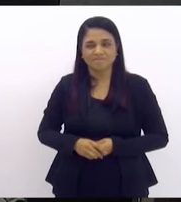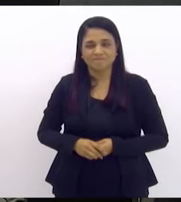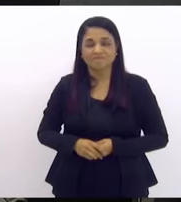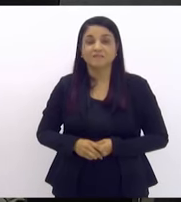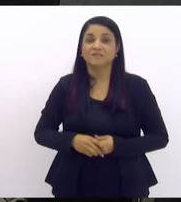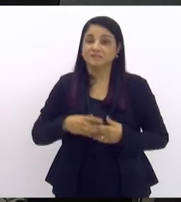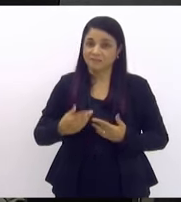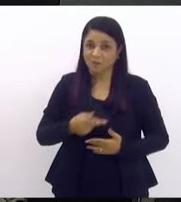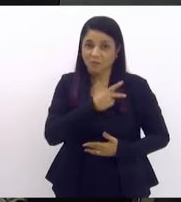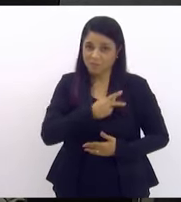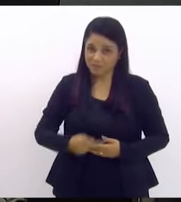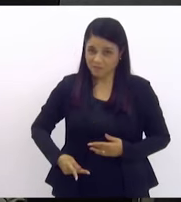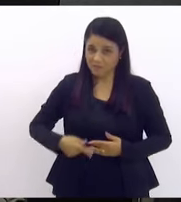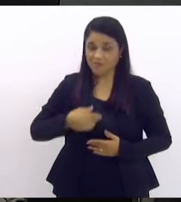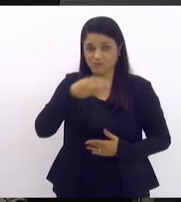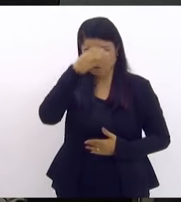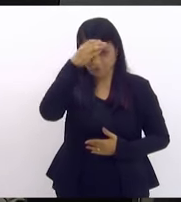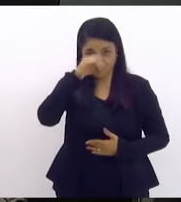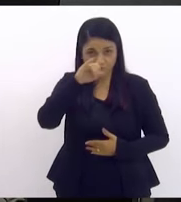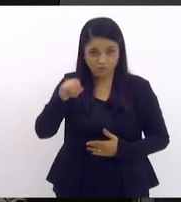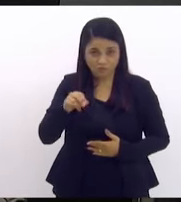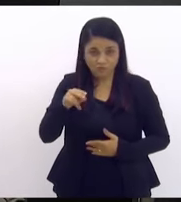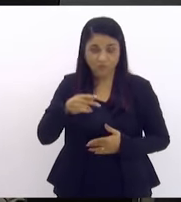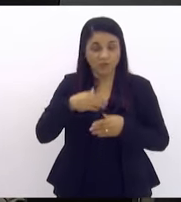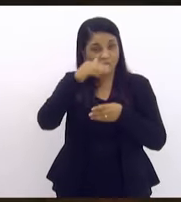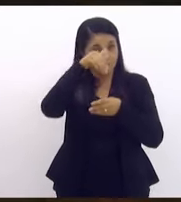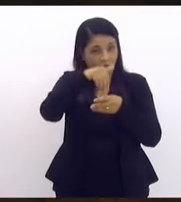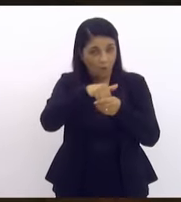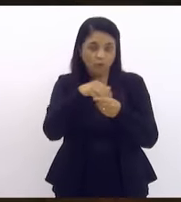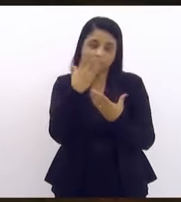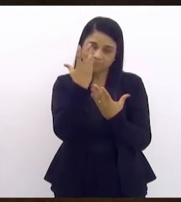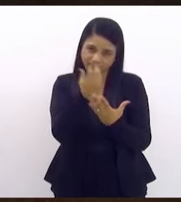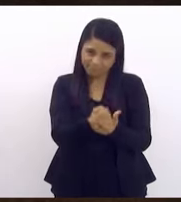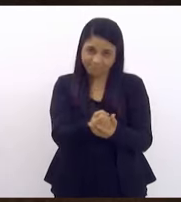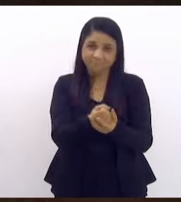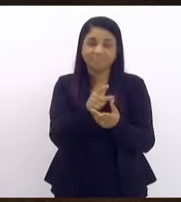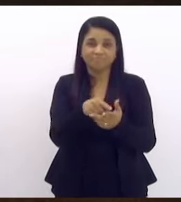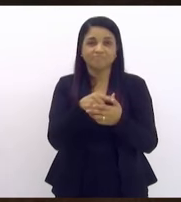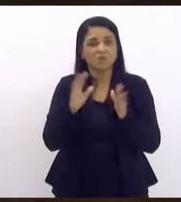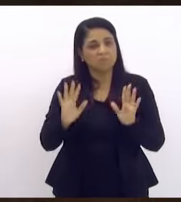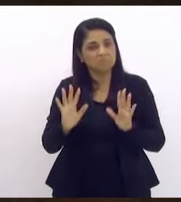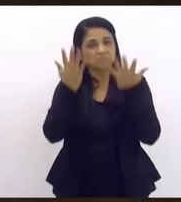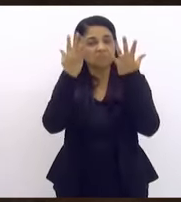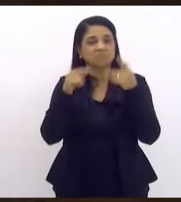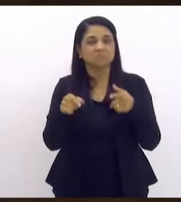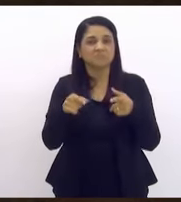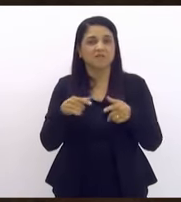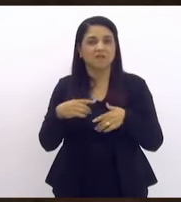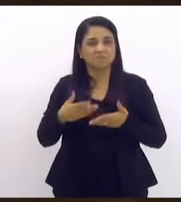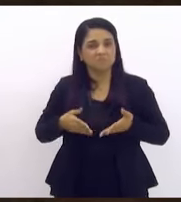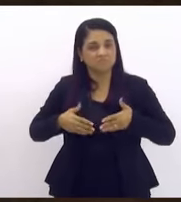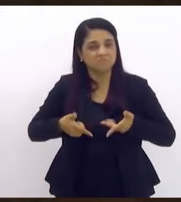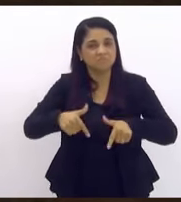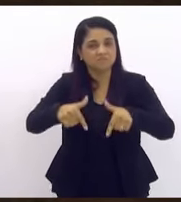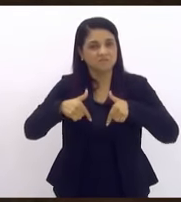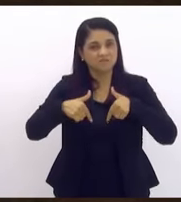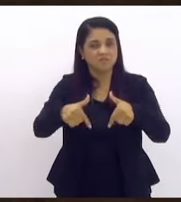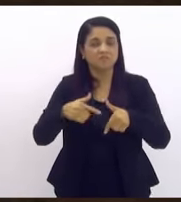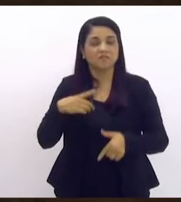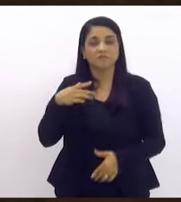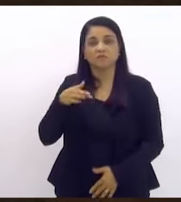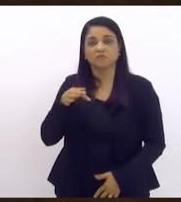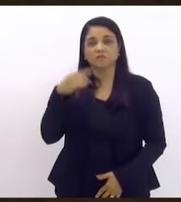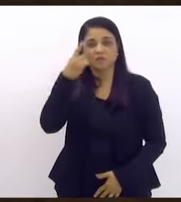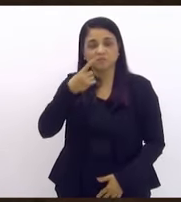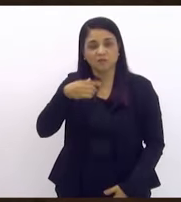Presidente Aju, antes de emitir o meu voto, que é evidentemente favorável, eu quero saudar a iniciativa dos deputados, da deputada Franciane Mota e do Carlos